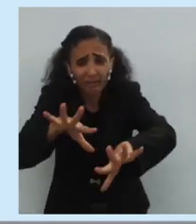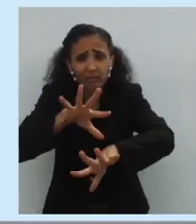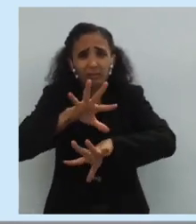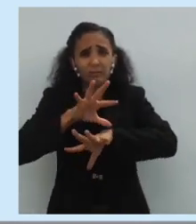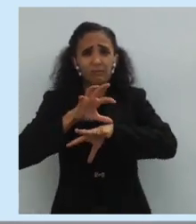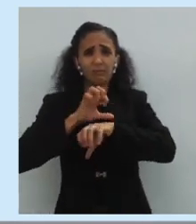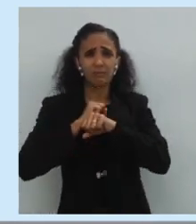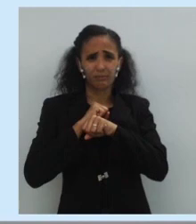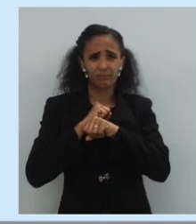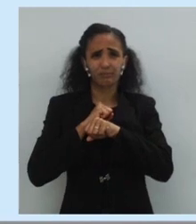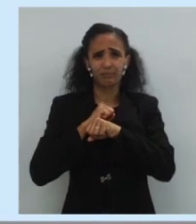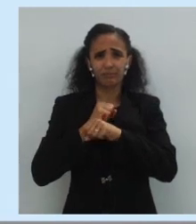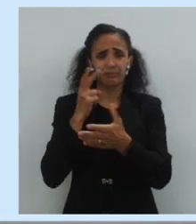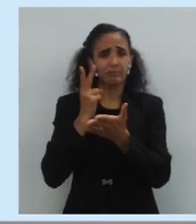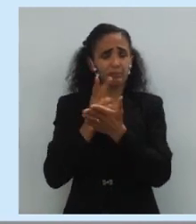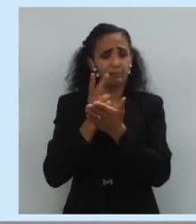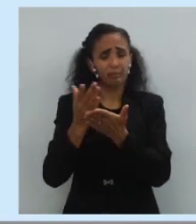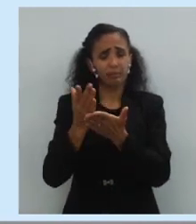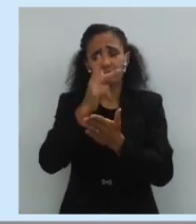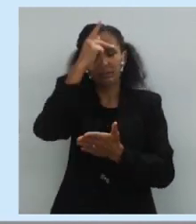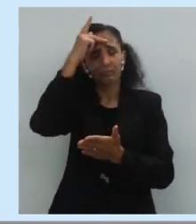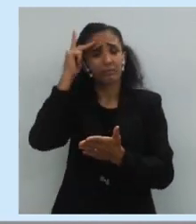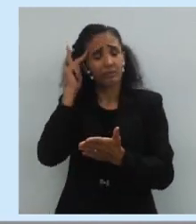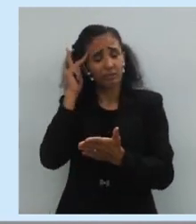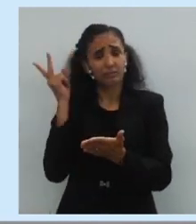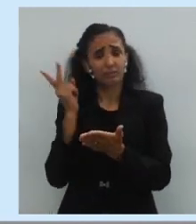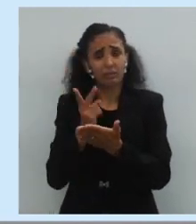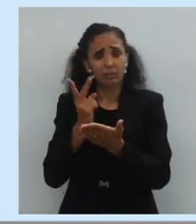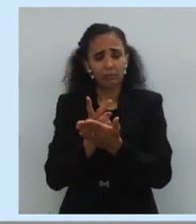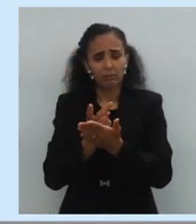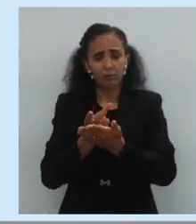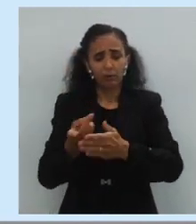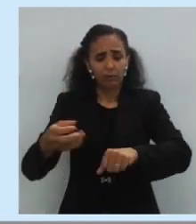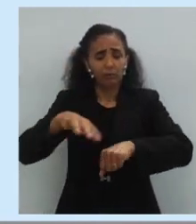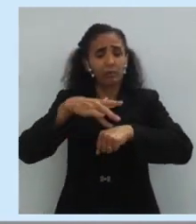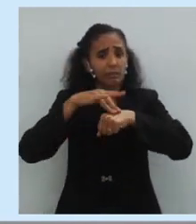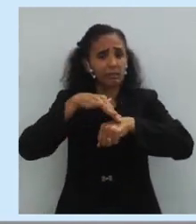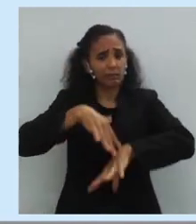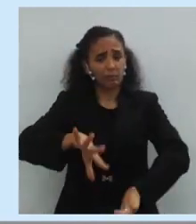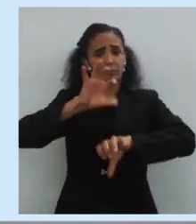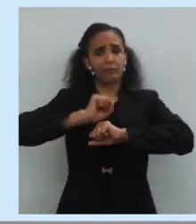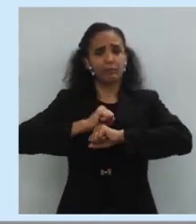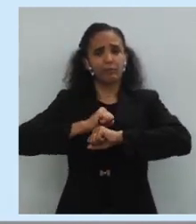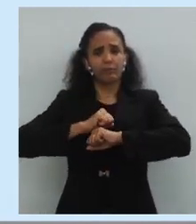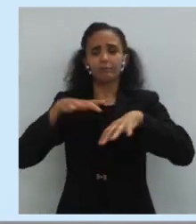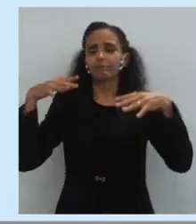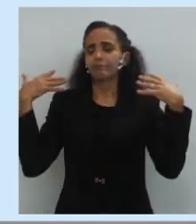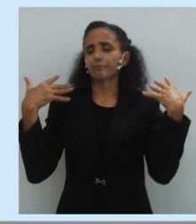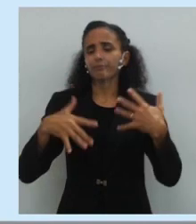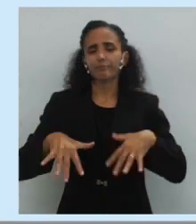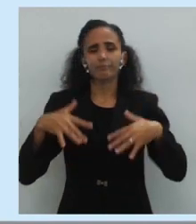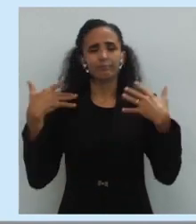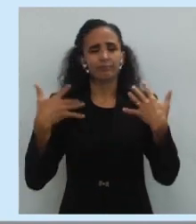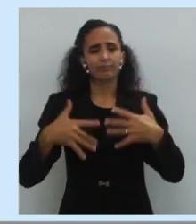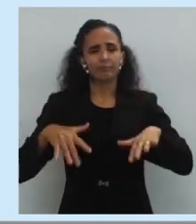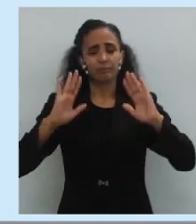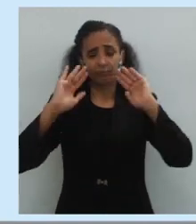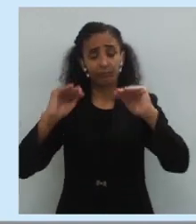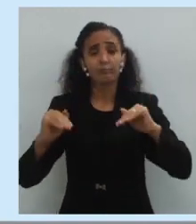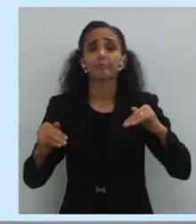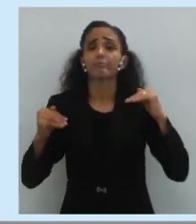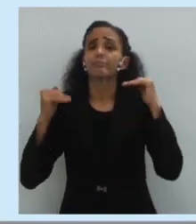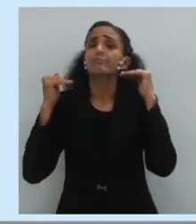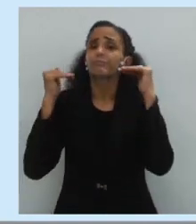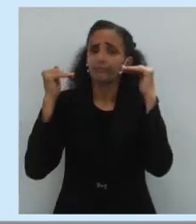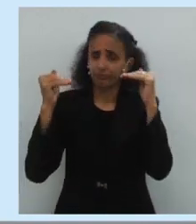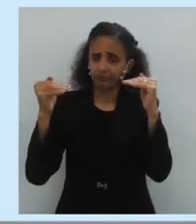HIV se está reproduzindo quando as pessoas elas são infectadas. A carga viral, na realidade,